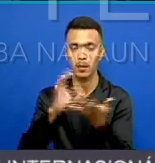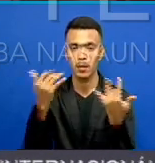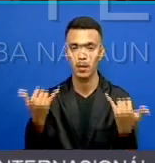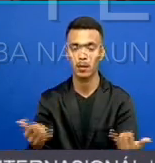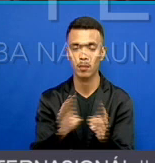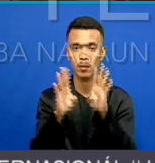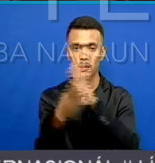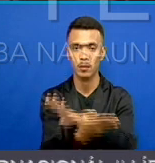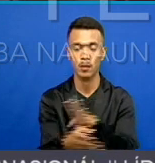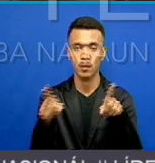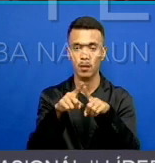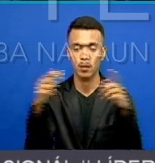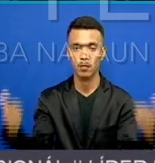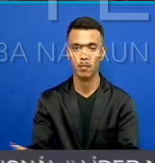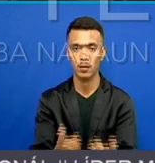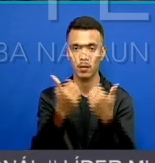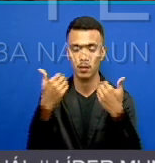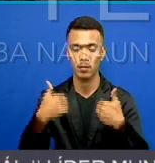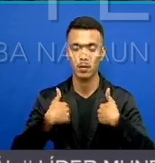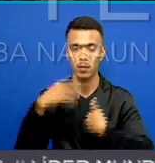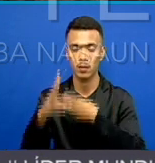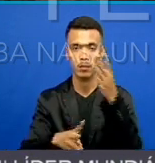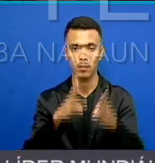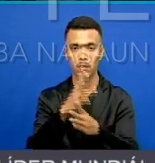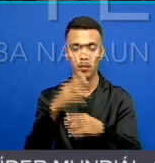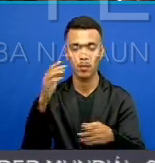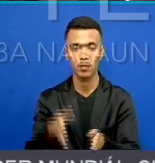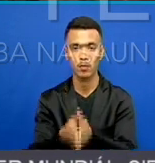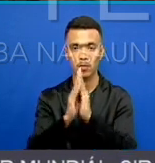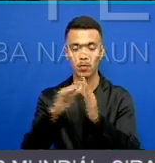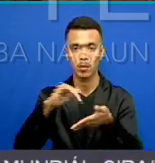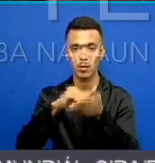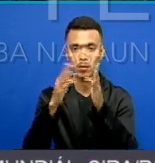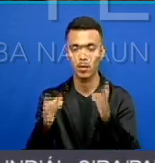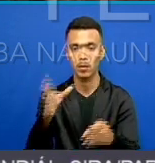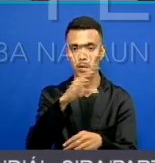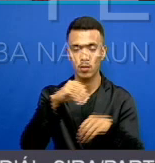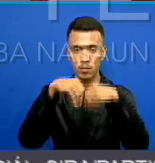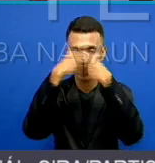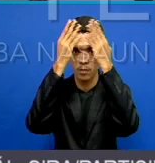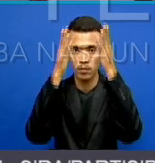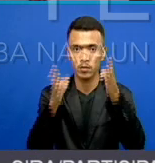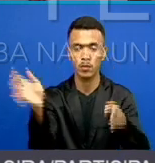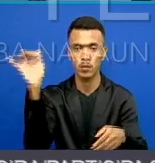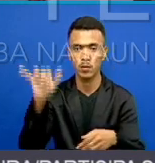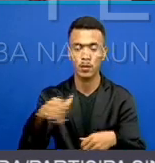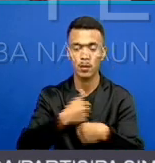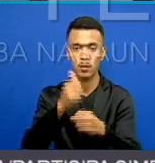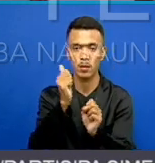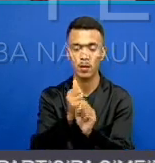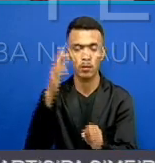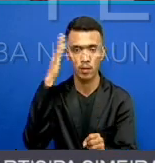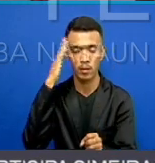nessa competição em mundo global. Tambane desafia estudante no professor Sira ato criativo rodi halo